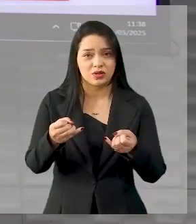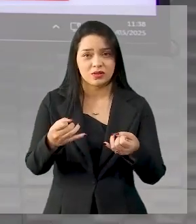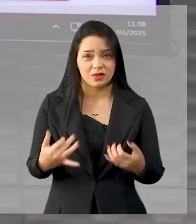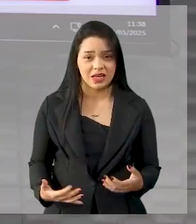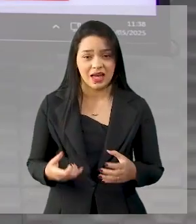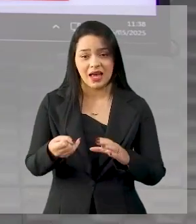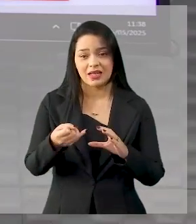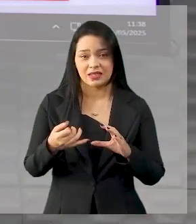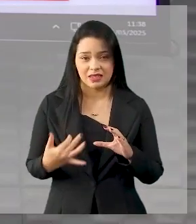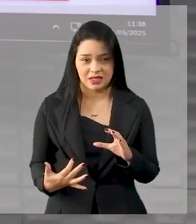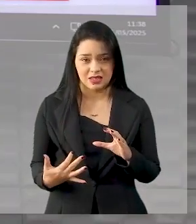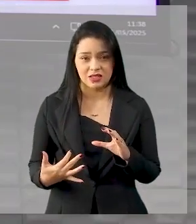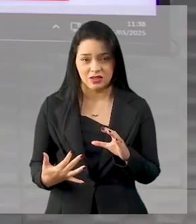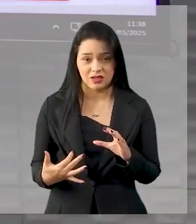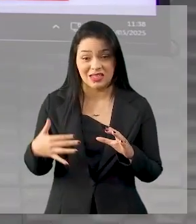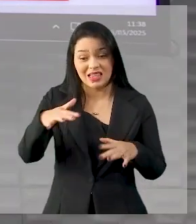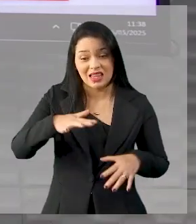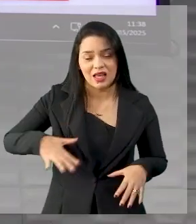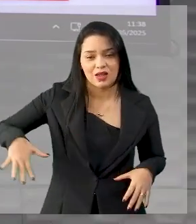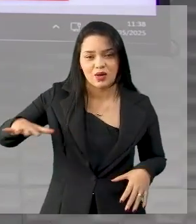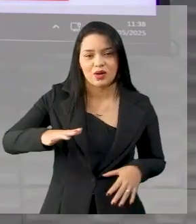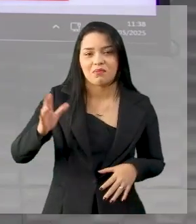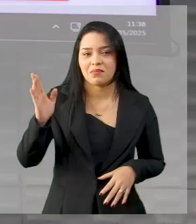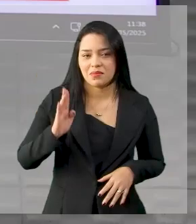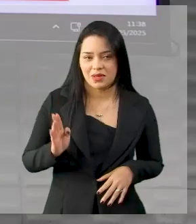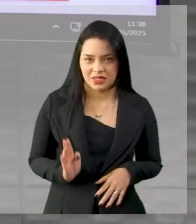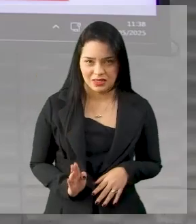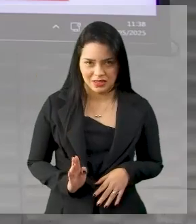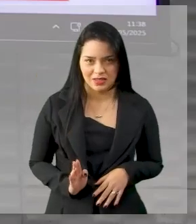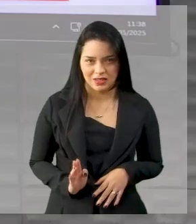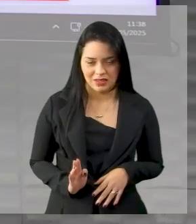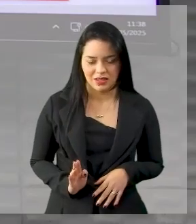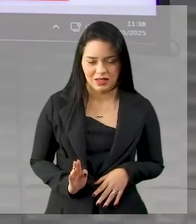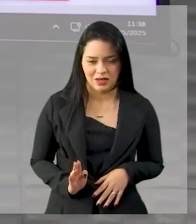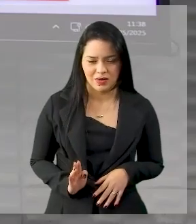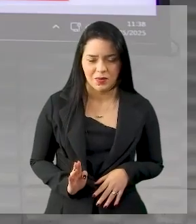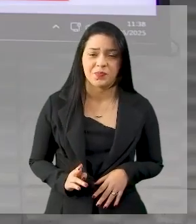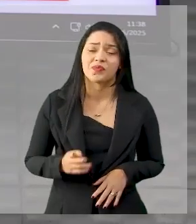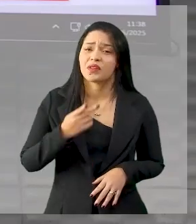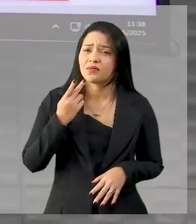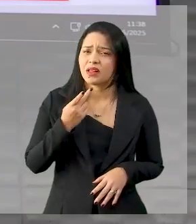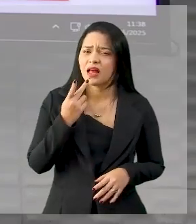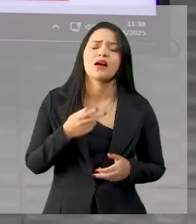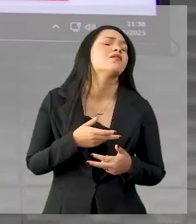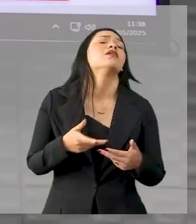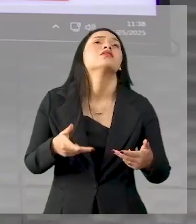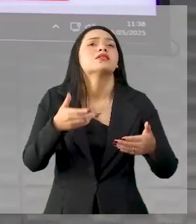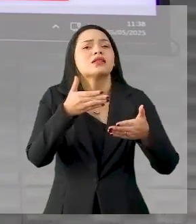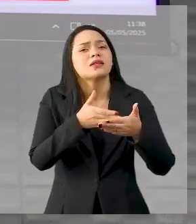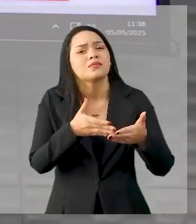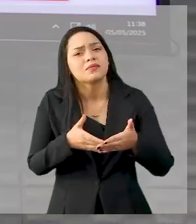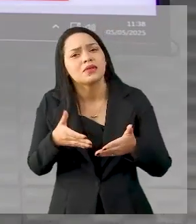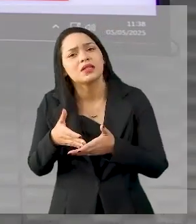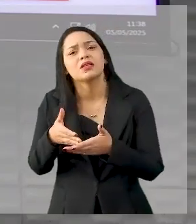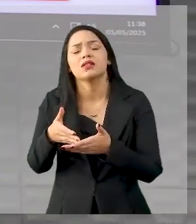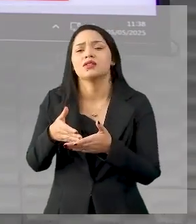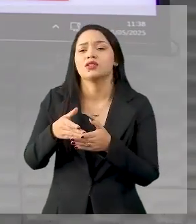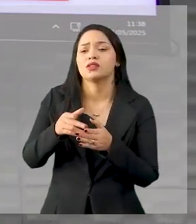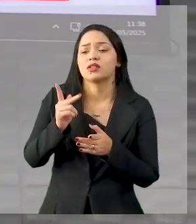as características territoriais do Brasil, né? Vamos falar, por exemplo, sobre os limites, tamanho do